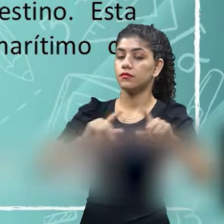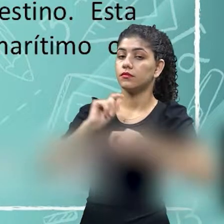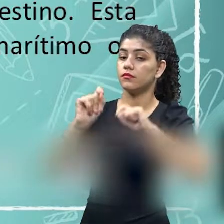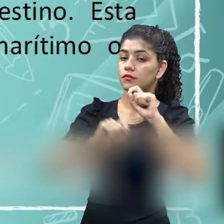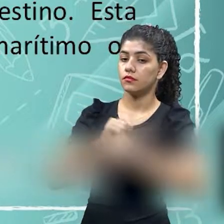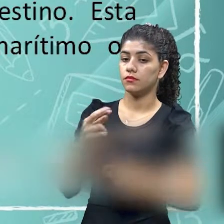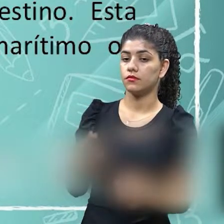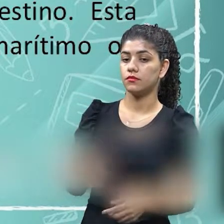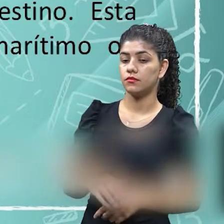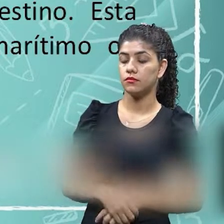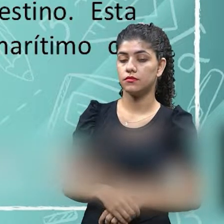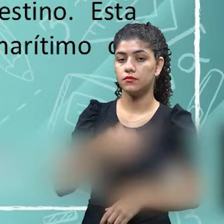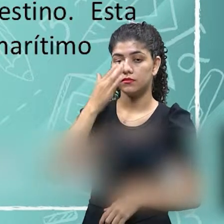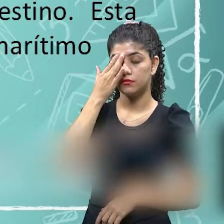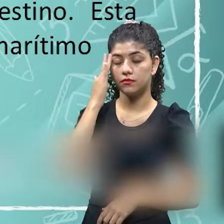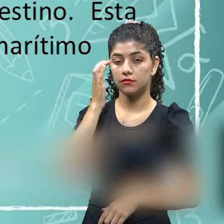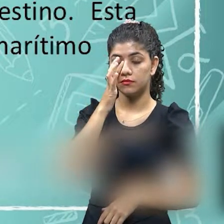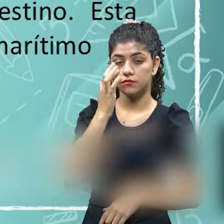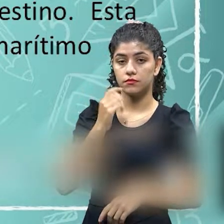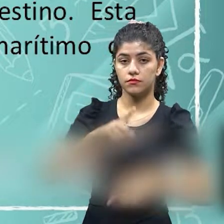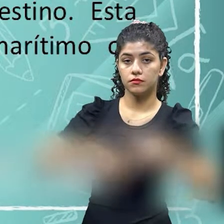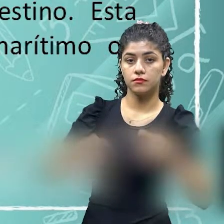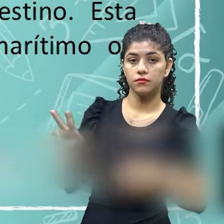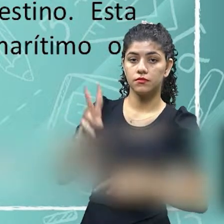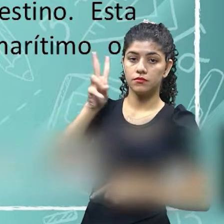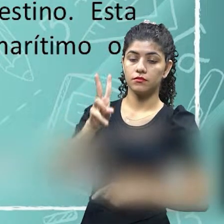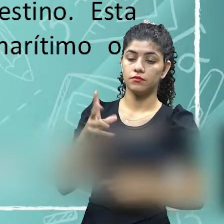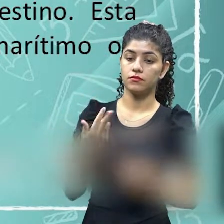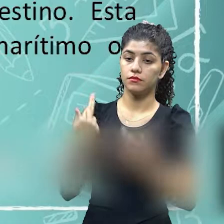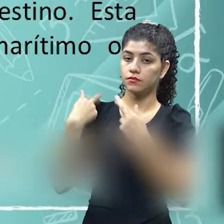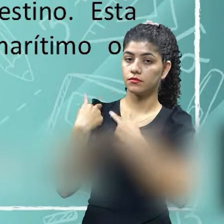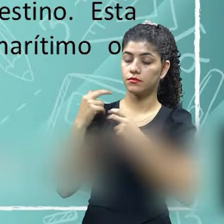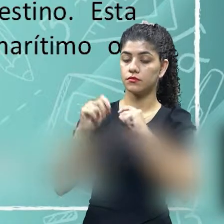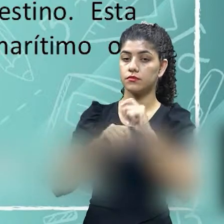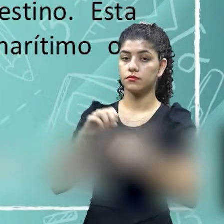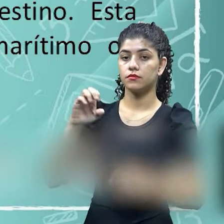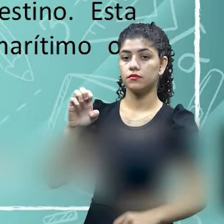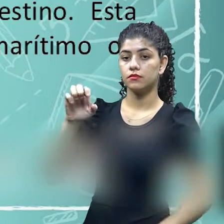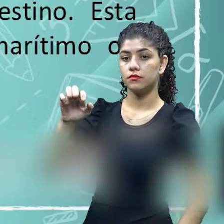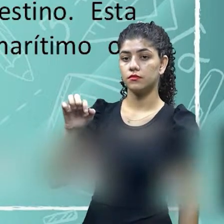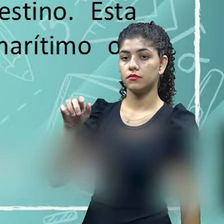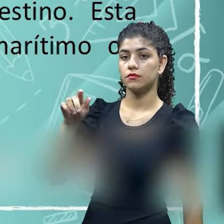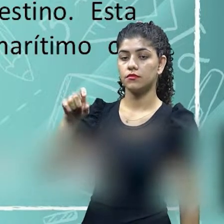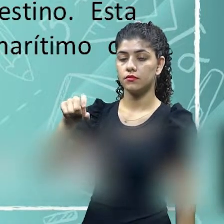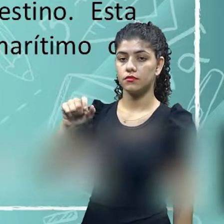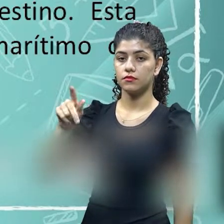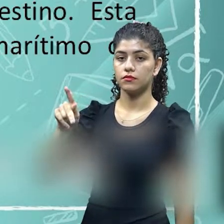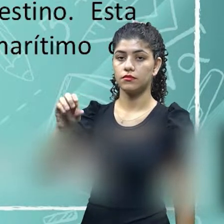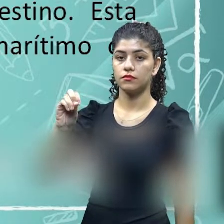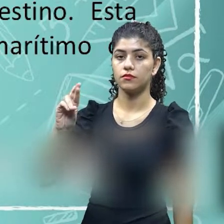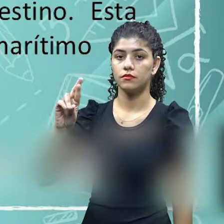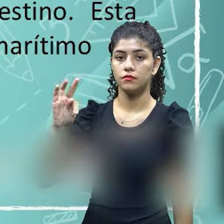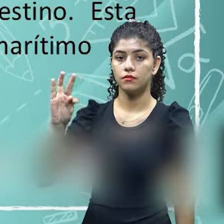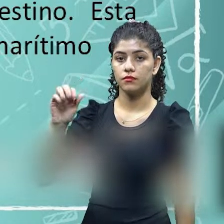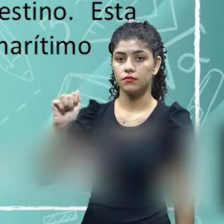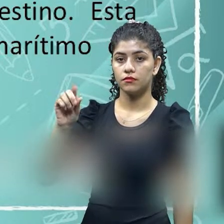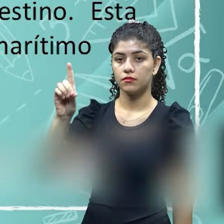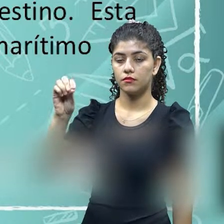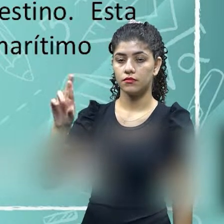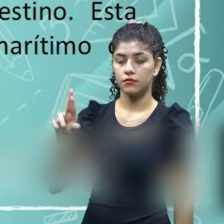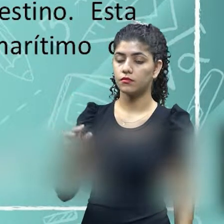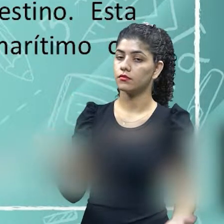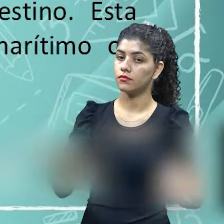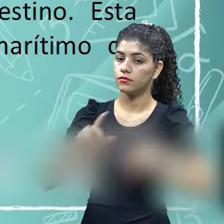as despesas do seguro fica a cargo do exportador. No anterior observamos que o seguro era com o importador. Aqui as despesas